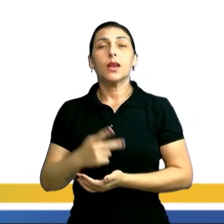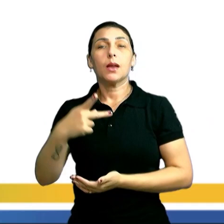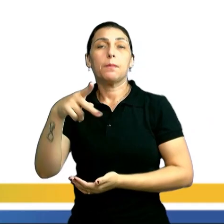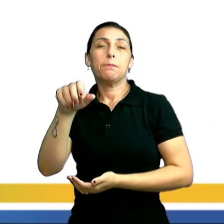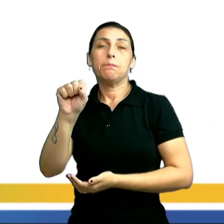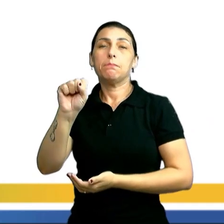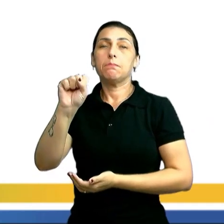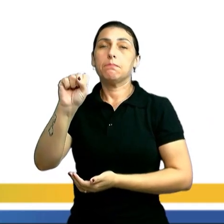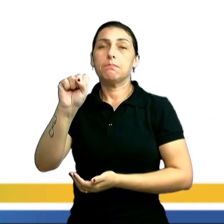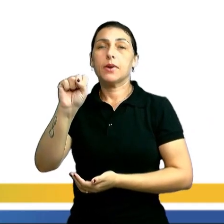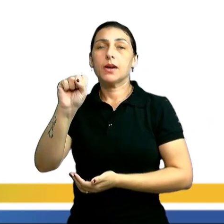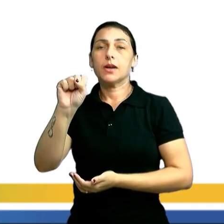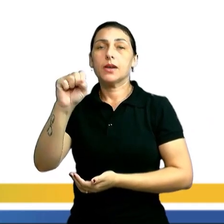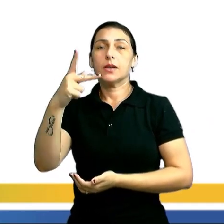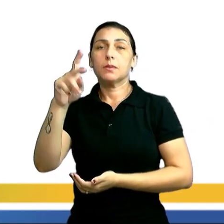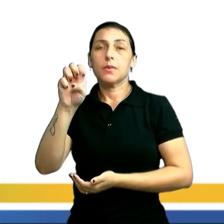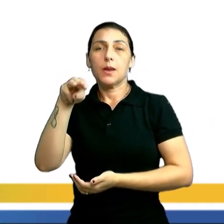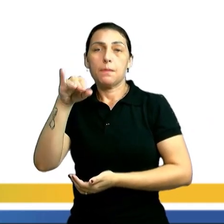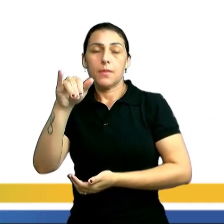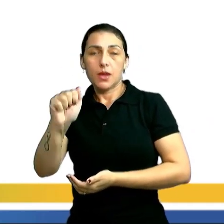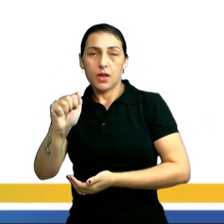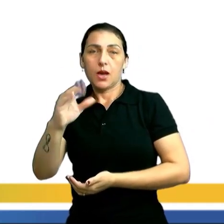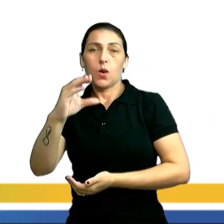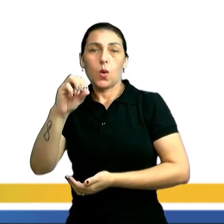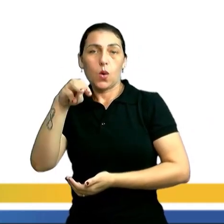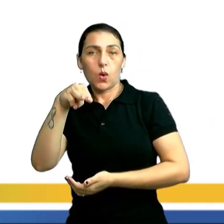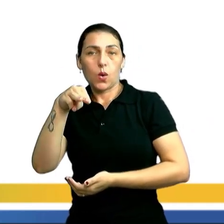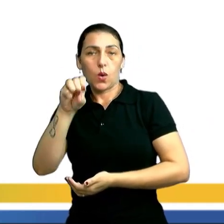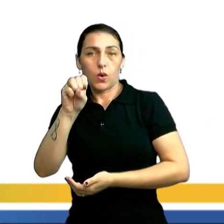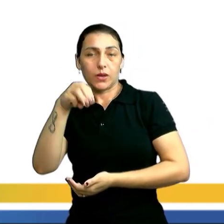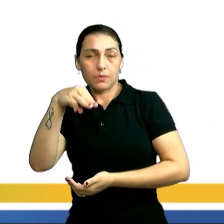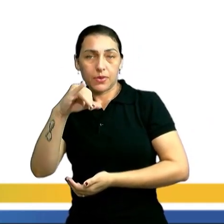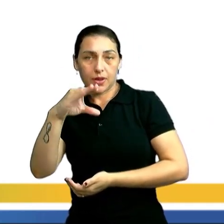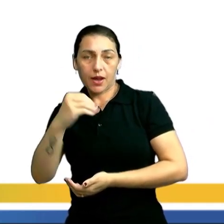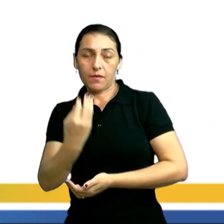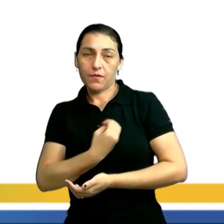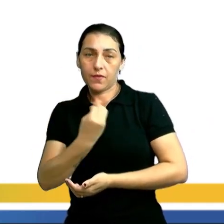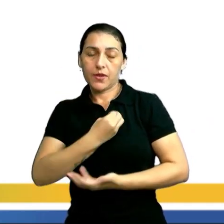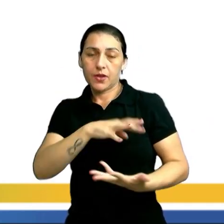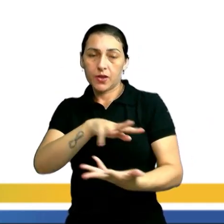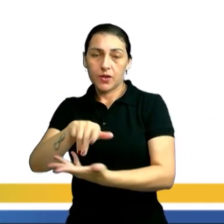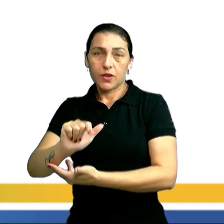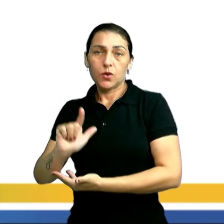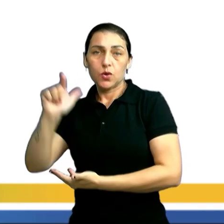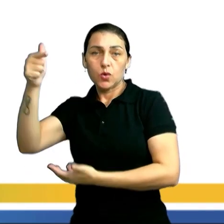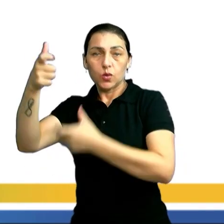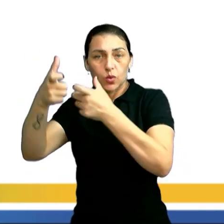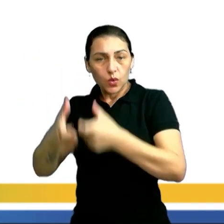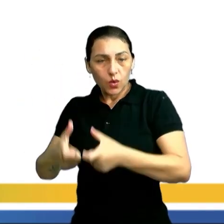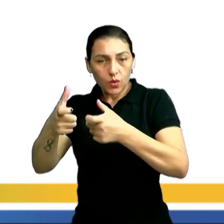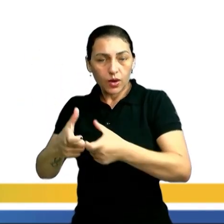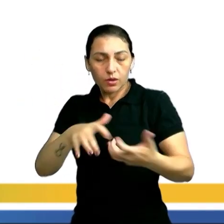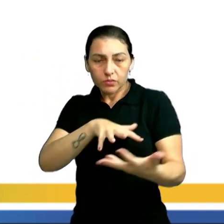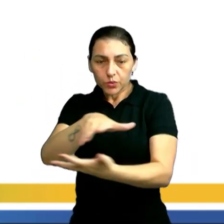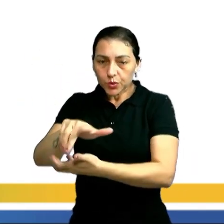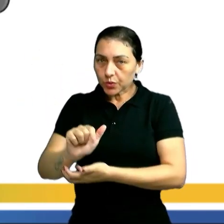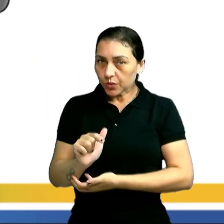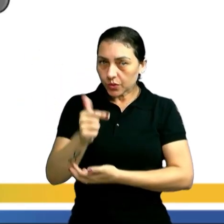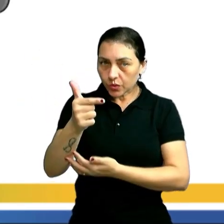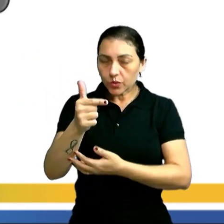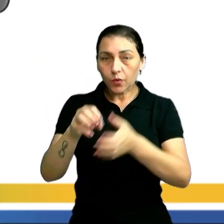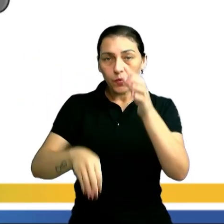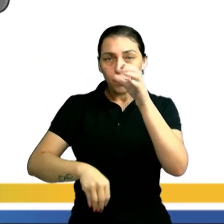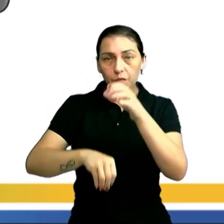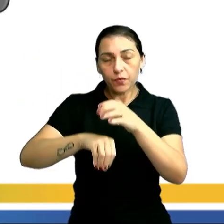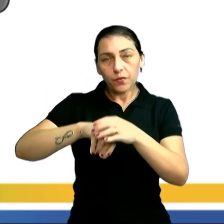Panspermia cósmica, que indica que a vida que existe na Terra veio de um outro local, de um outro planeta,